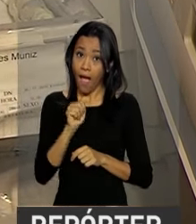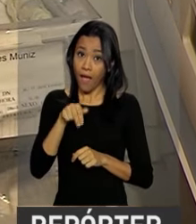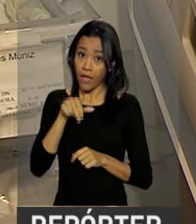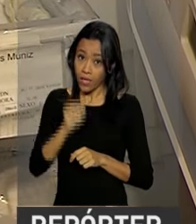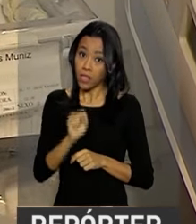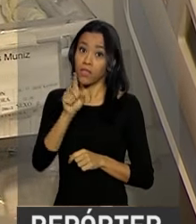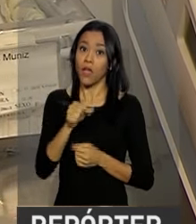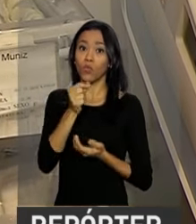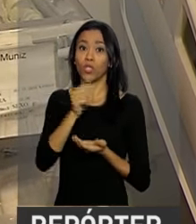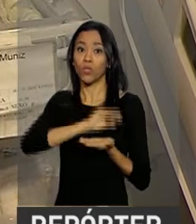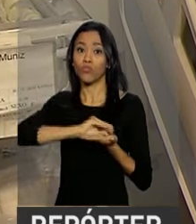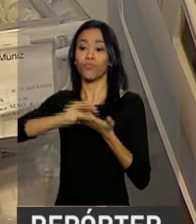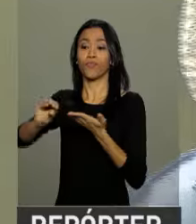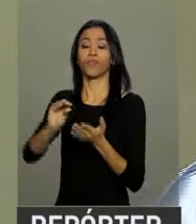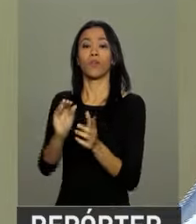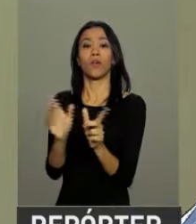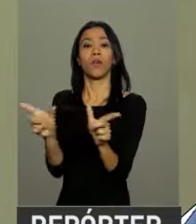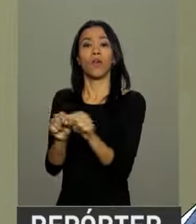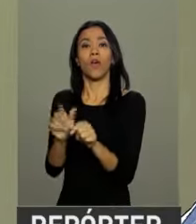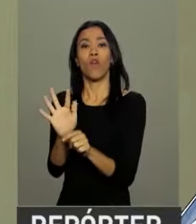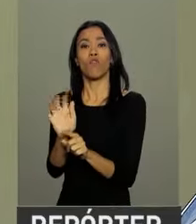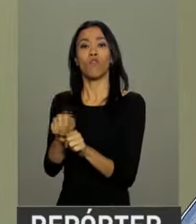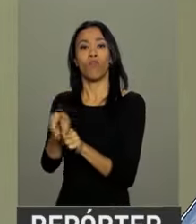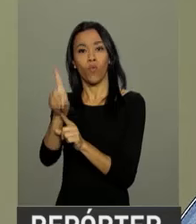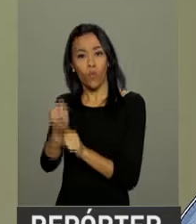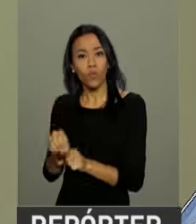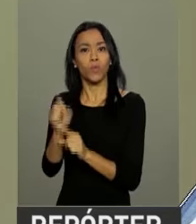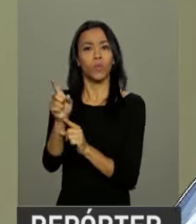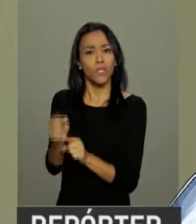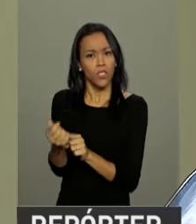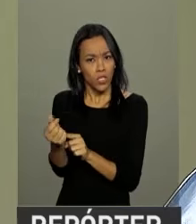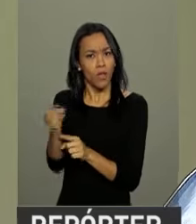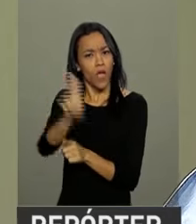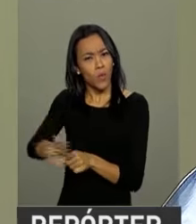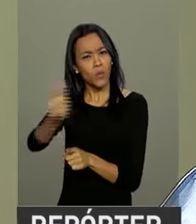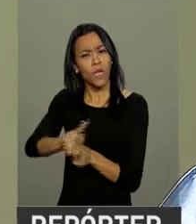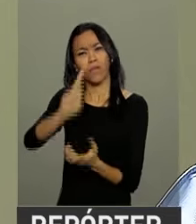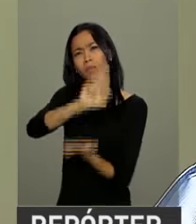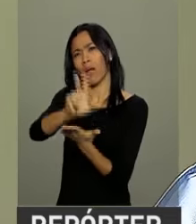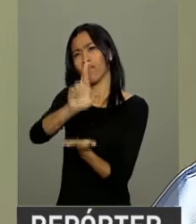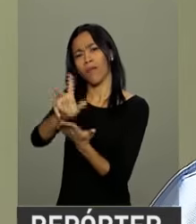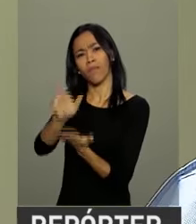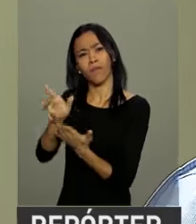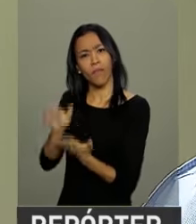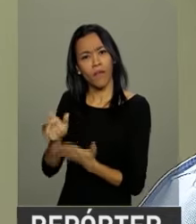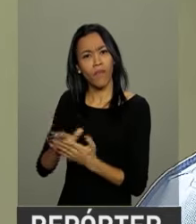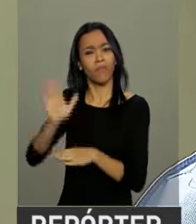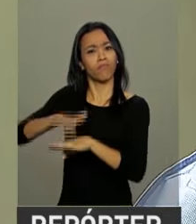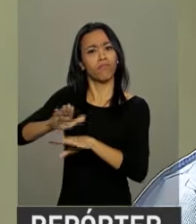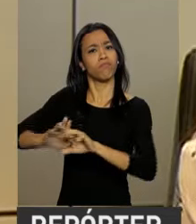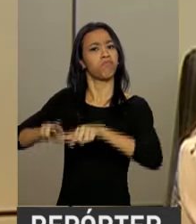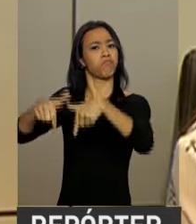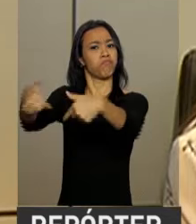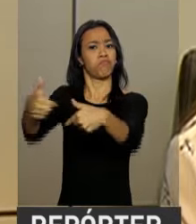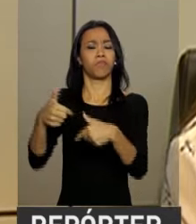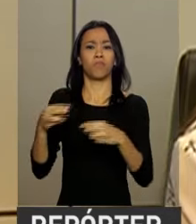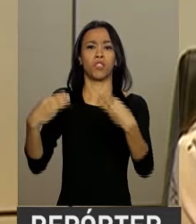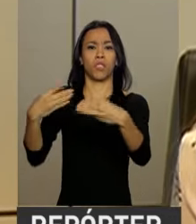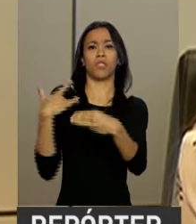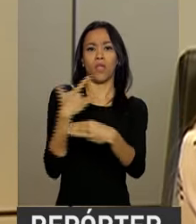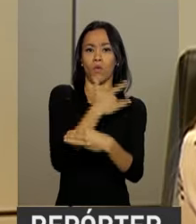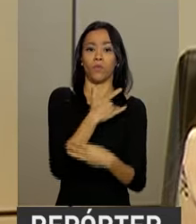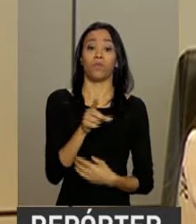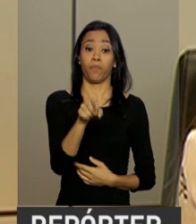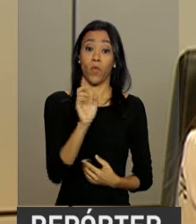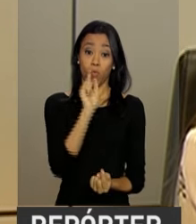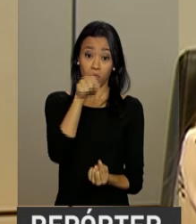Fundo Nacional de Saúde para serem aplicados em programas e ações desenvolvidos pelo Ministério da Saúde. O objetivo disso tudo é